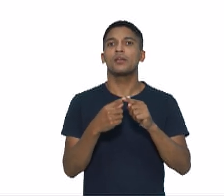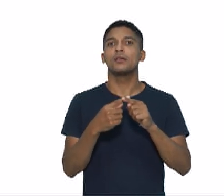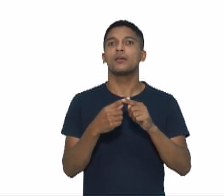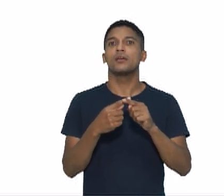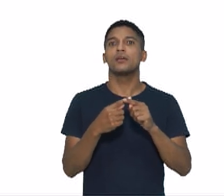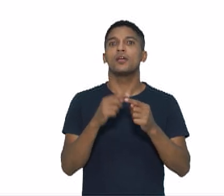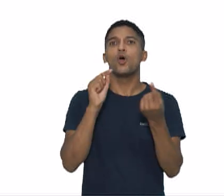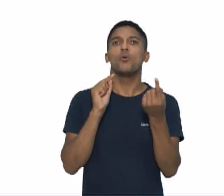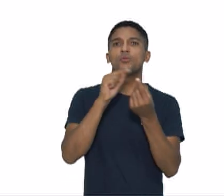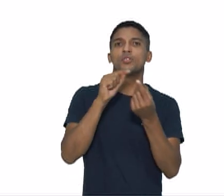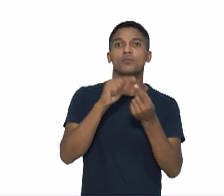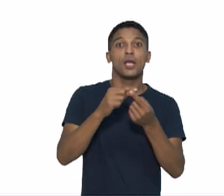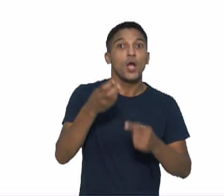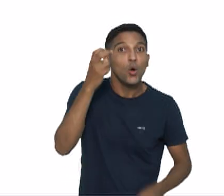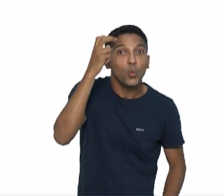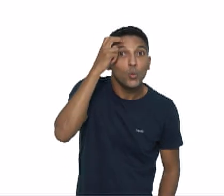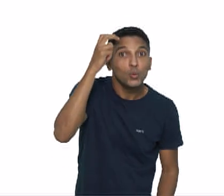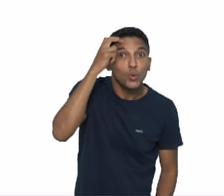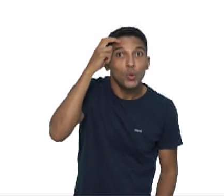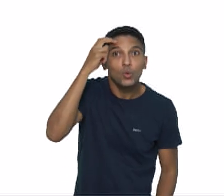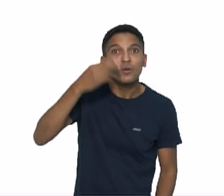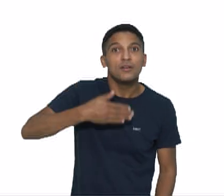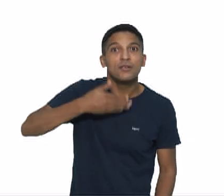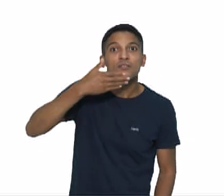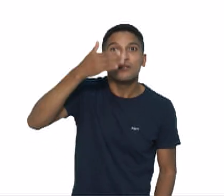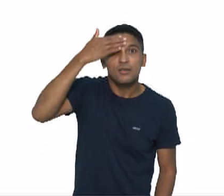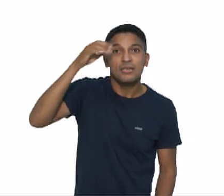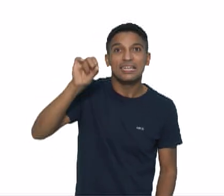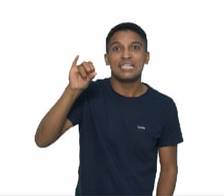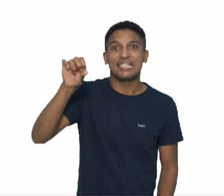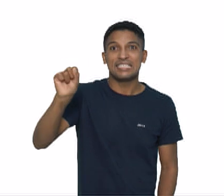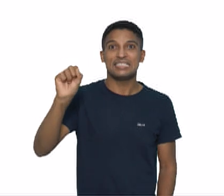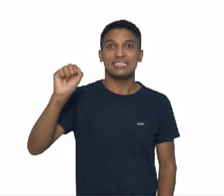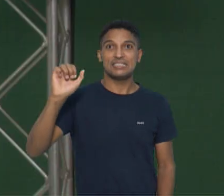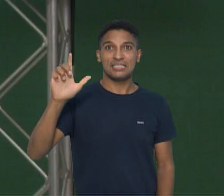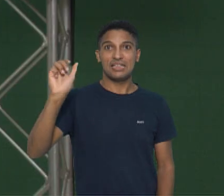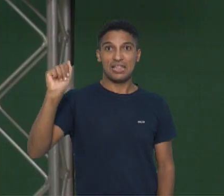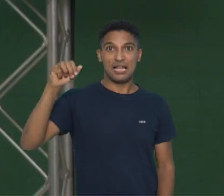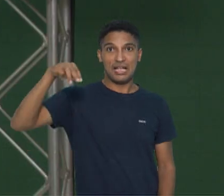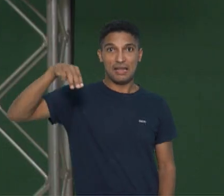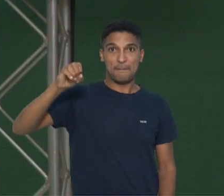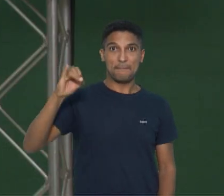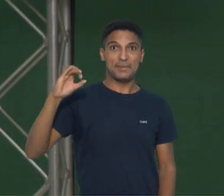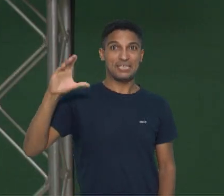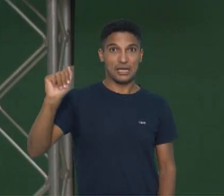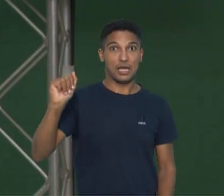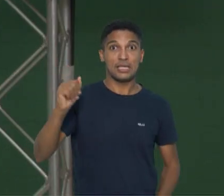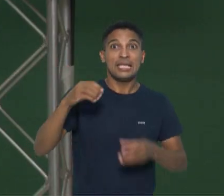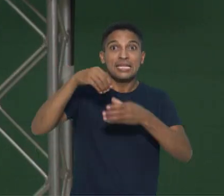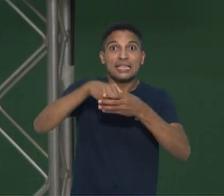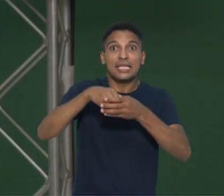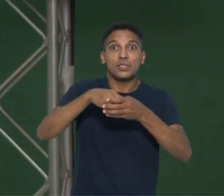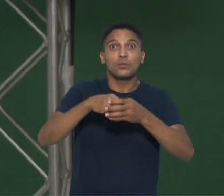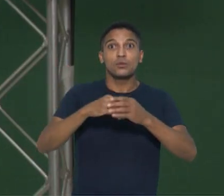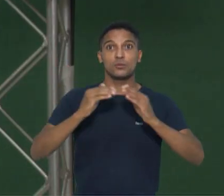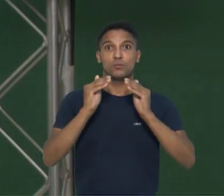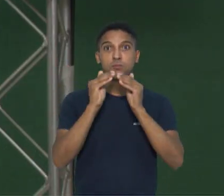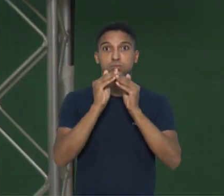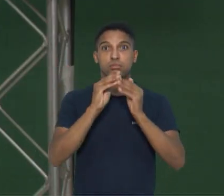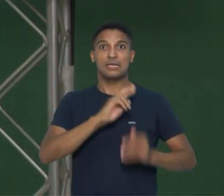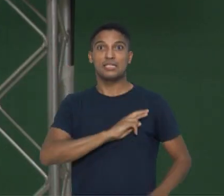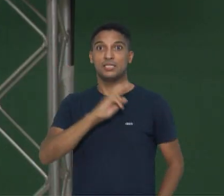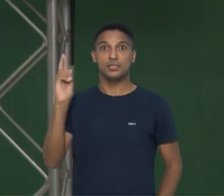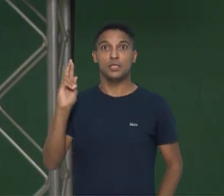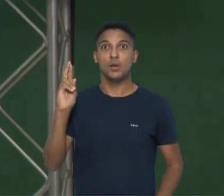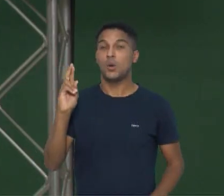islâmica não utiliza desenhos figurativos nas suas mesquitas? Pensa aí no que a gente conversou, né?